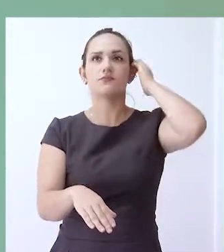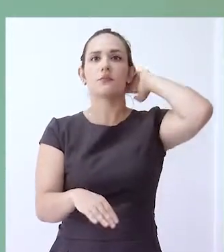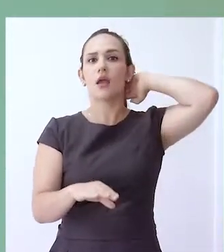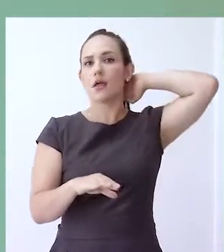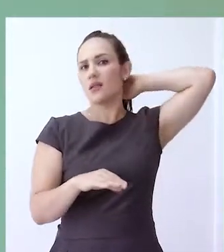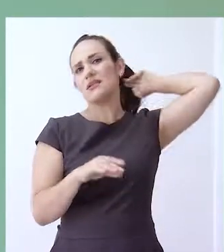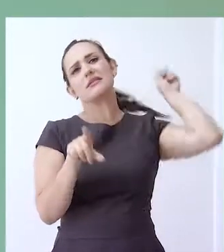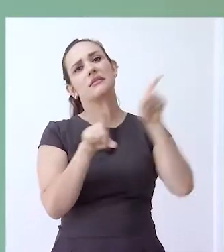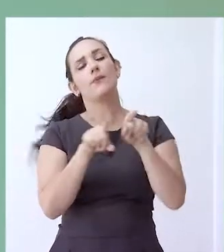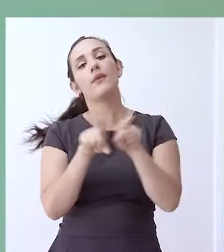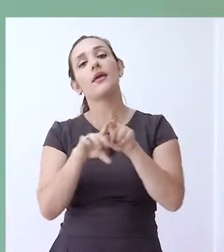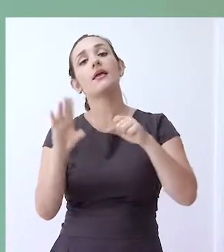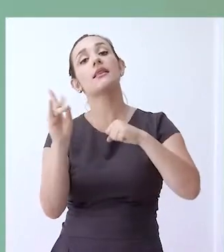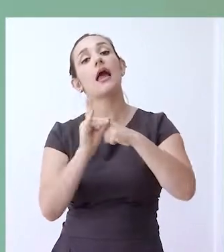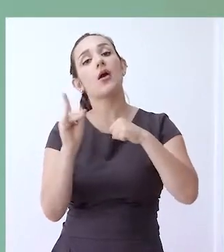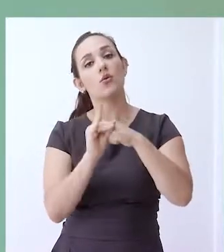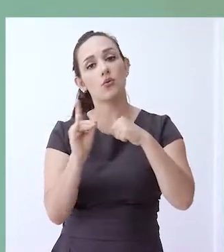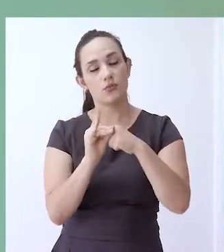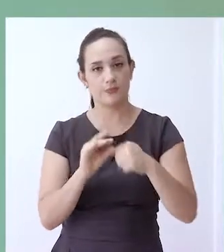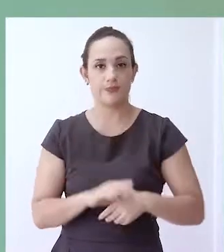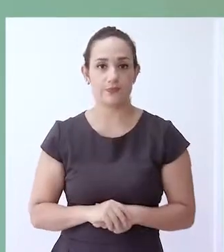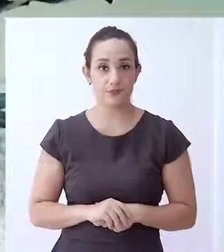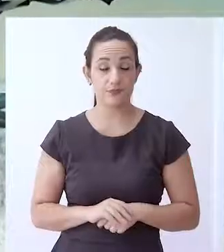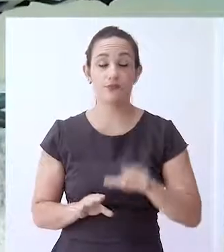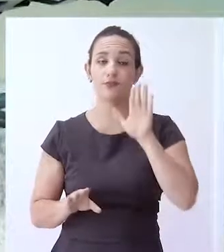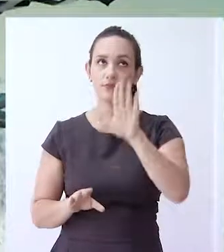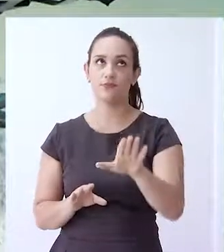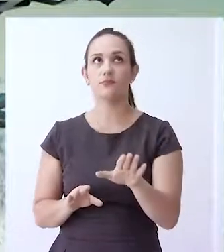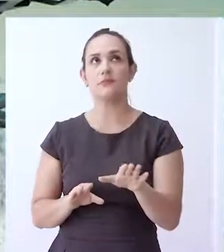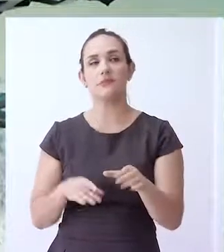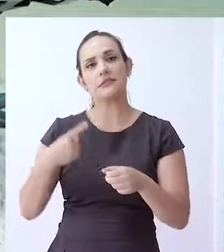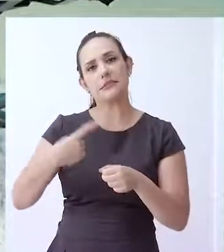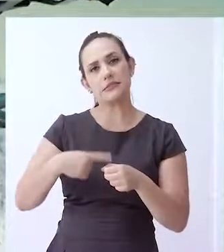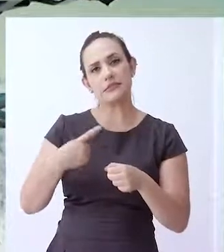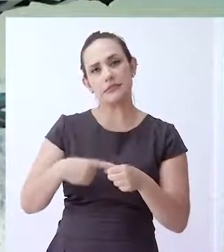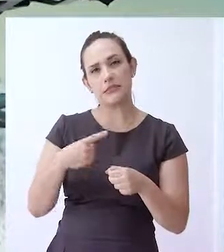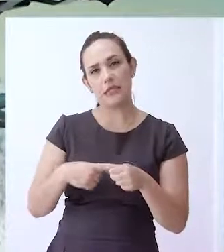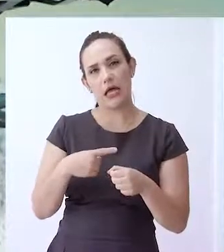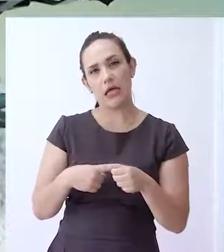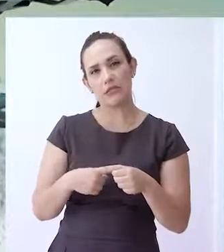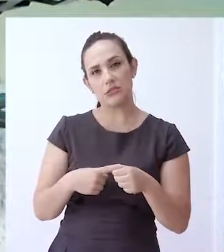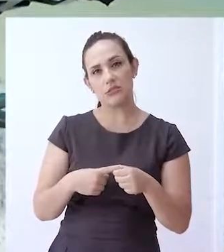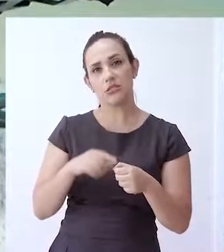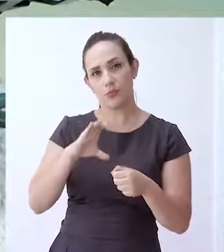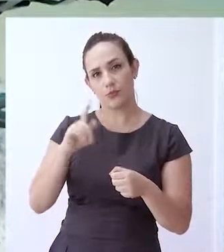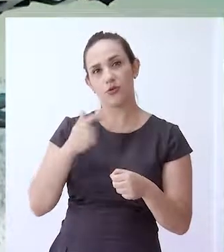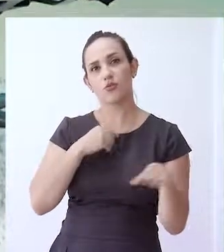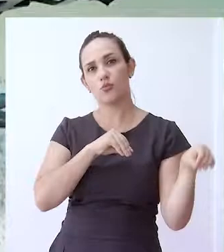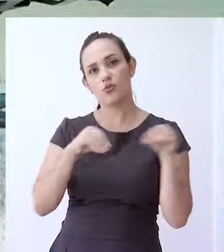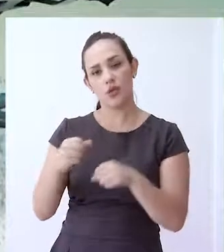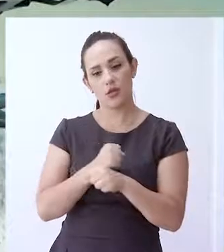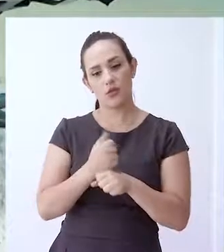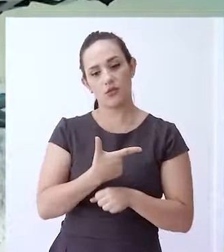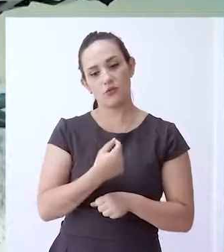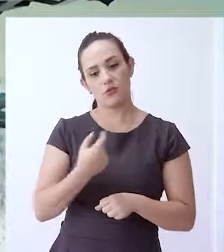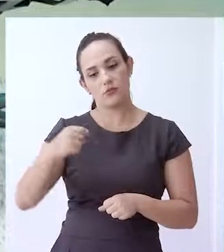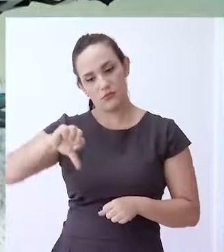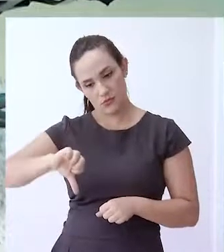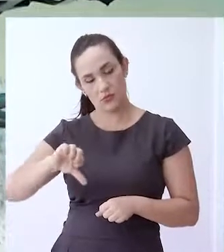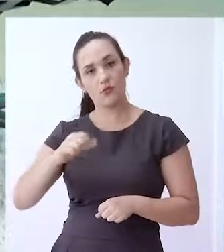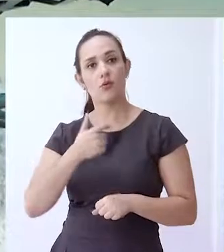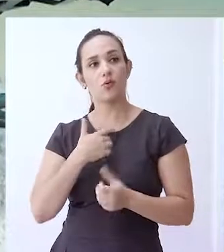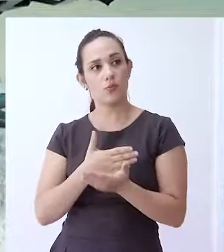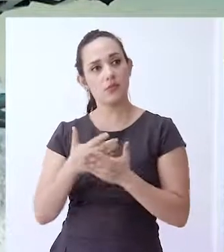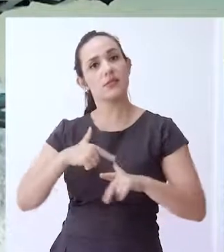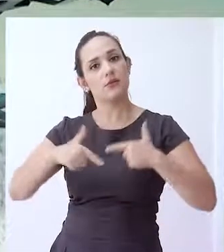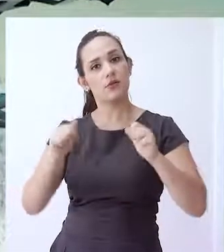eu acabei vindo para Campo Grande, começo de 2009, quando vim para atuar na Defensoria